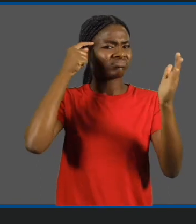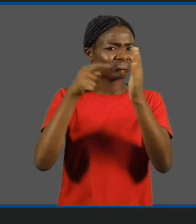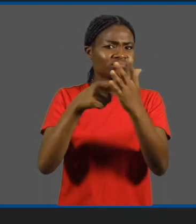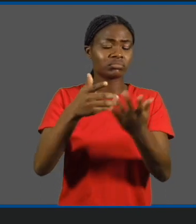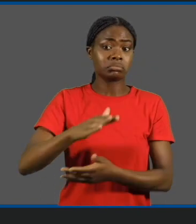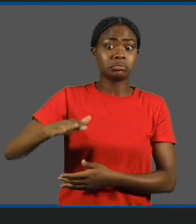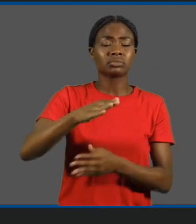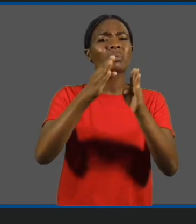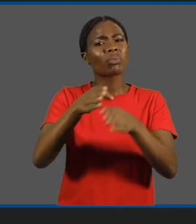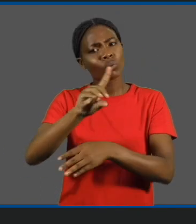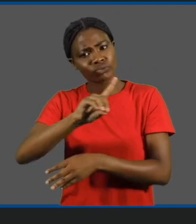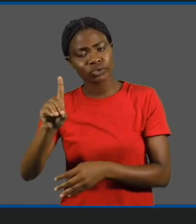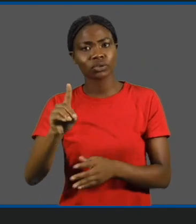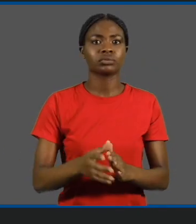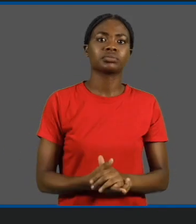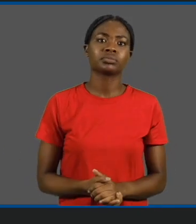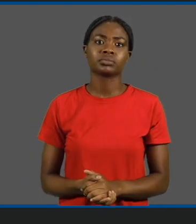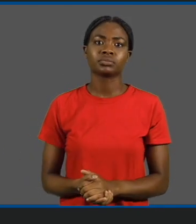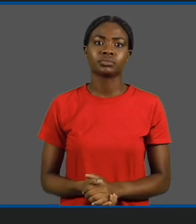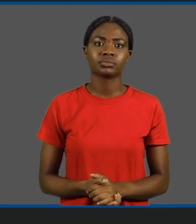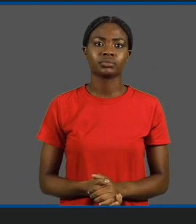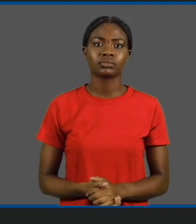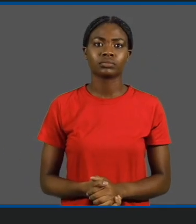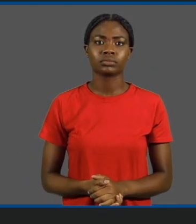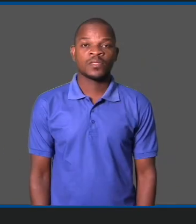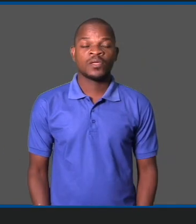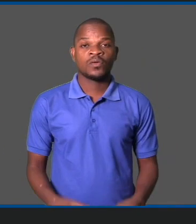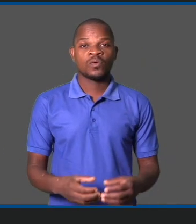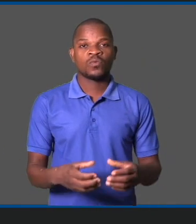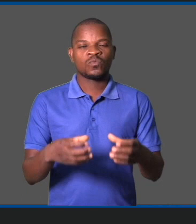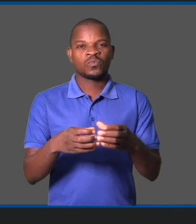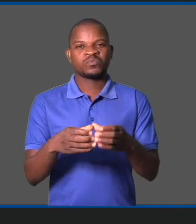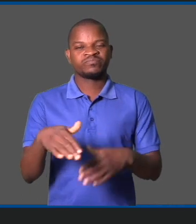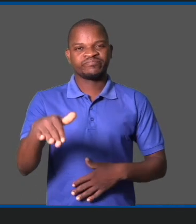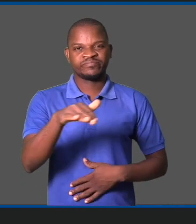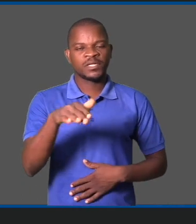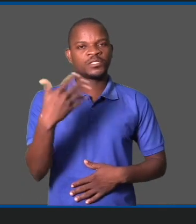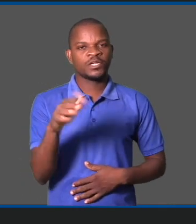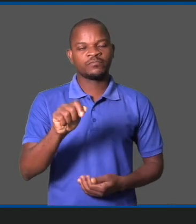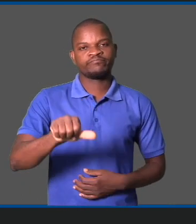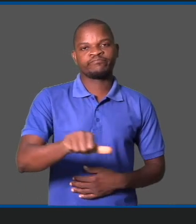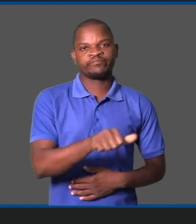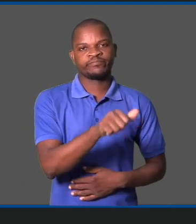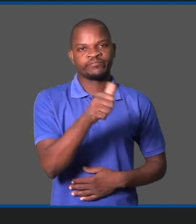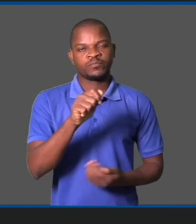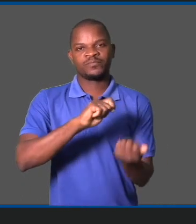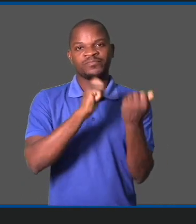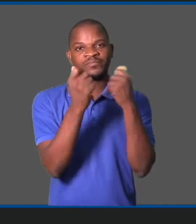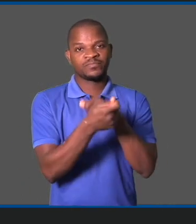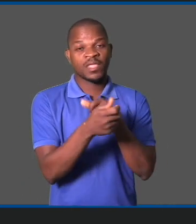trazer mudanças significativas na comunidade de pessoas com deficiência. A comunidade já mudou,